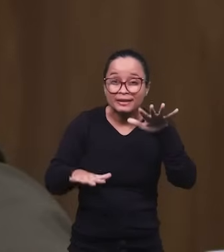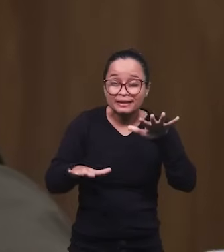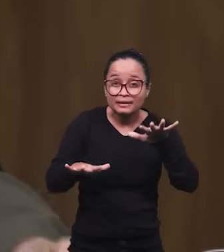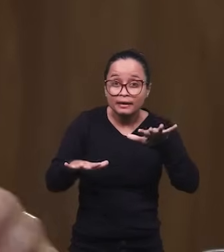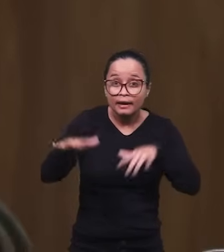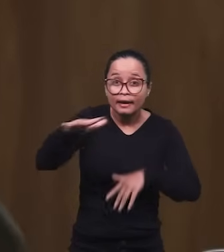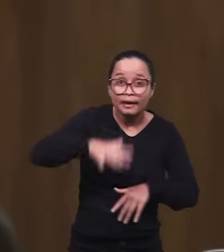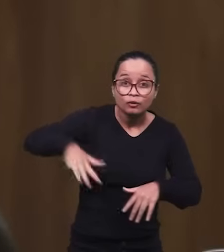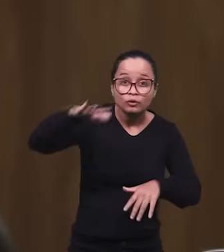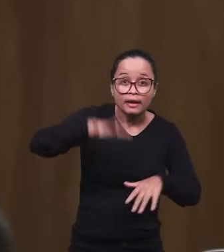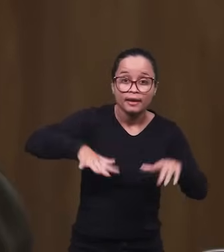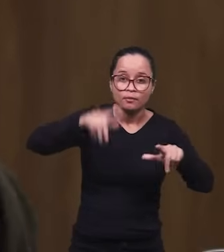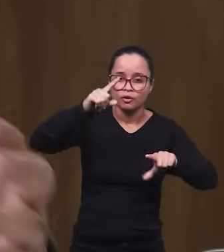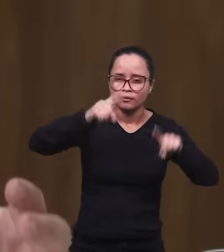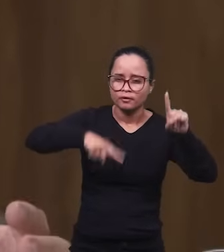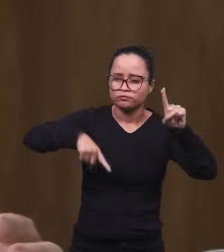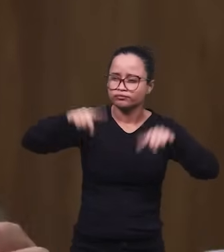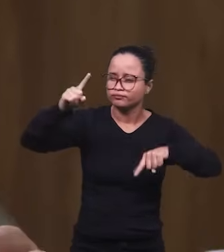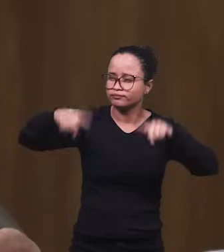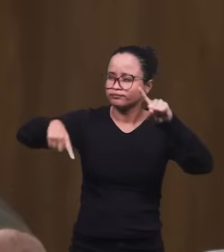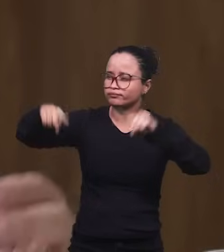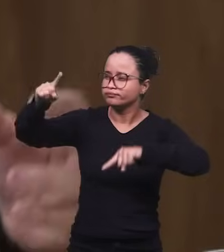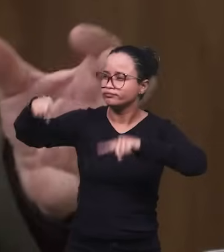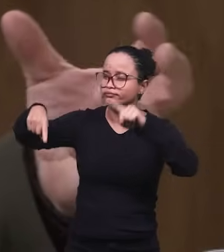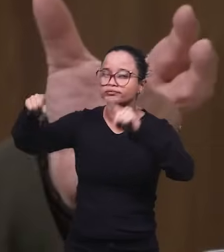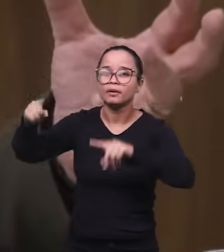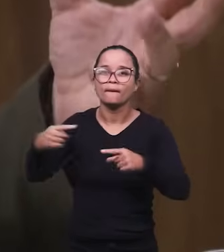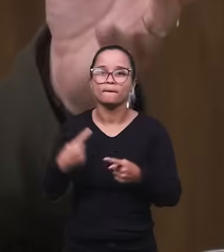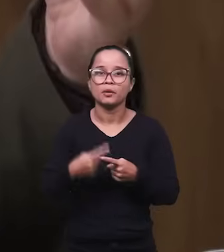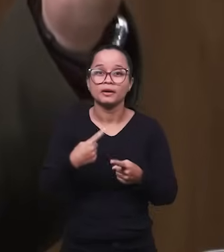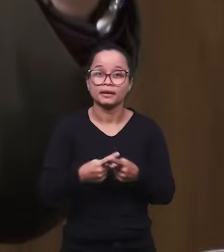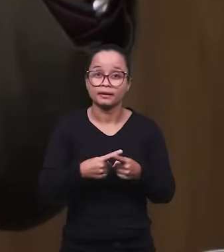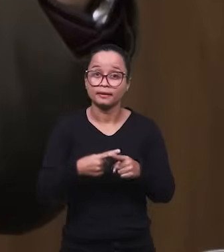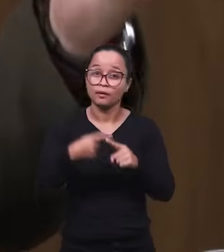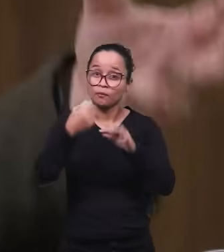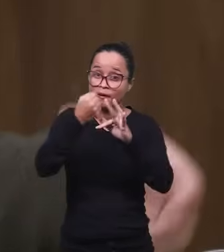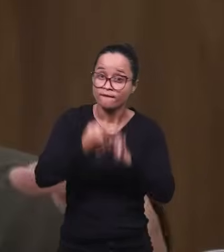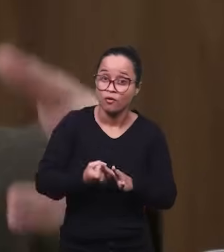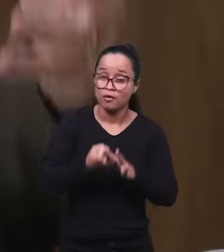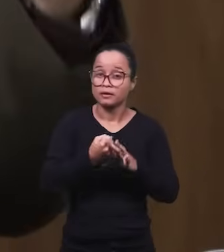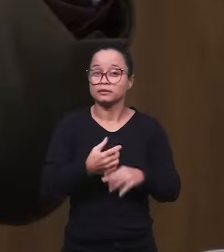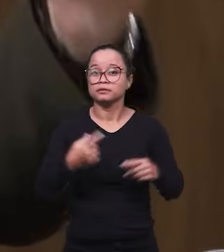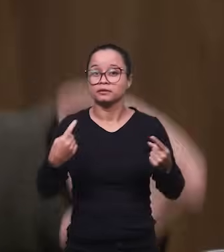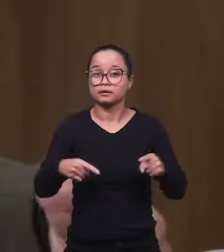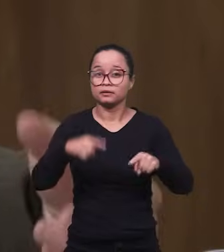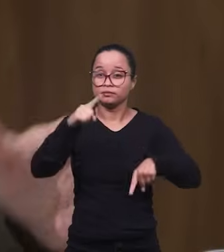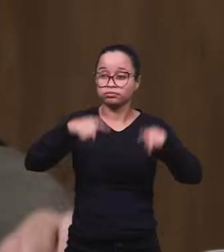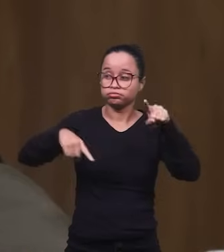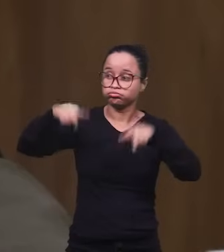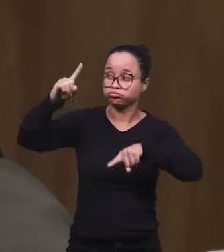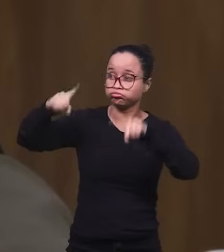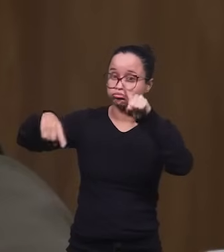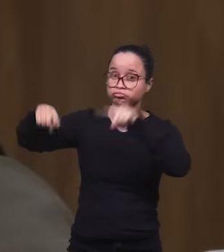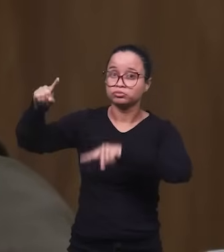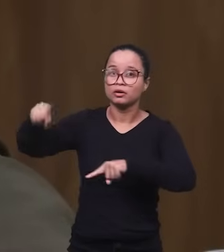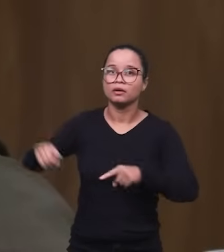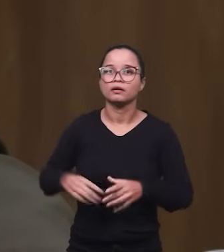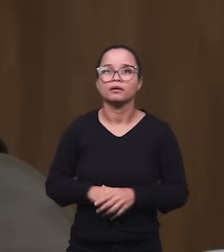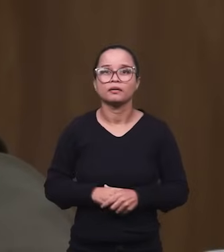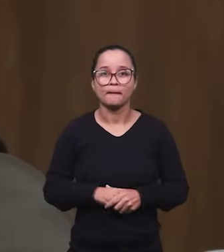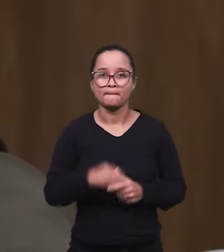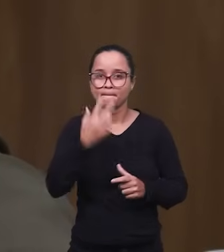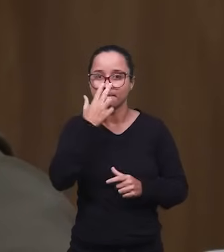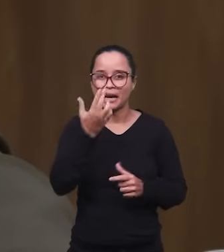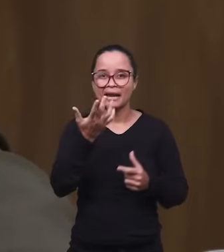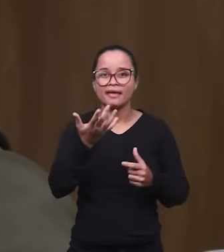Porque existiu uma força muito grande que fez com que o tecido do espaço-tempo fosse ondulado como se fosse uma